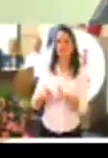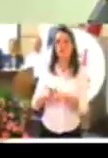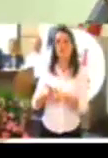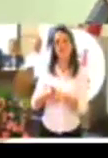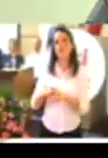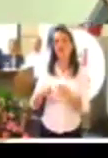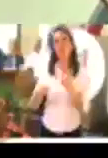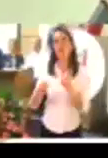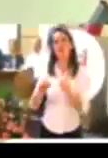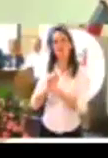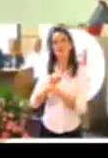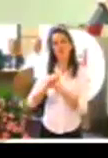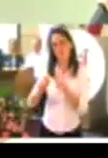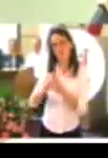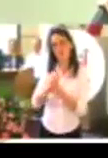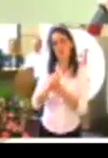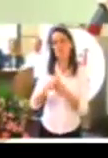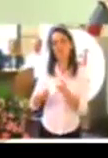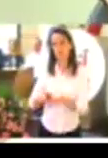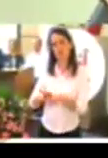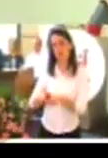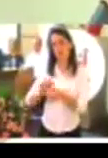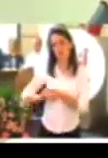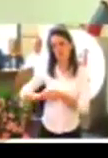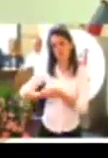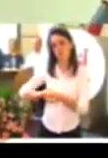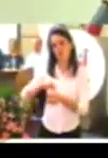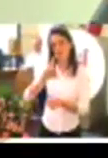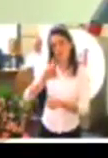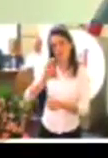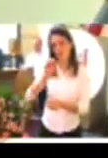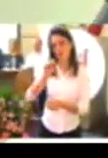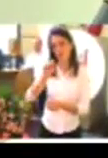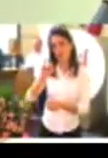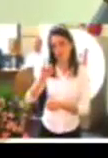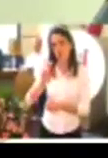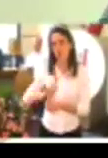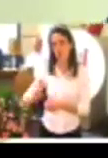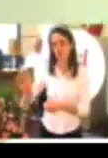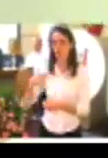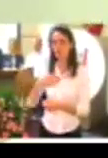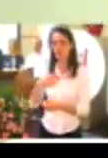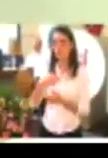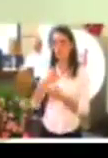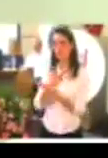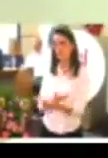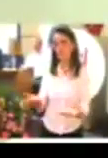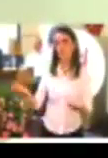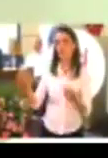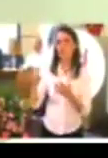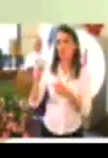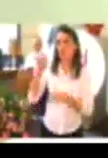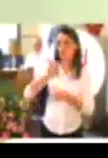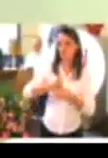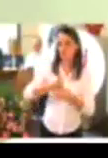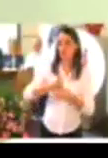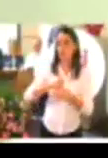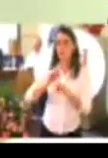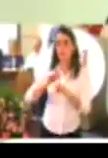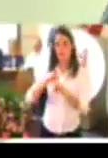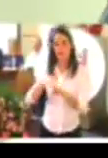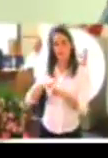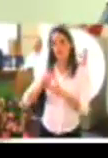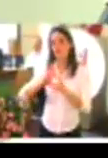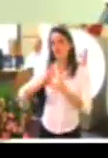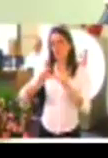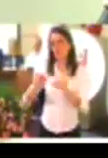lideranças comunitárias. Cumprimentar a secretária Rose Renault, em seu nome, Rose, cumprimentar todas as diretoras,